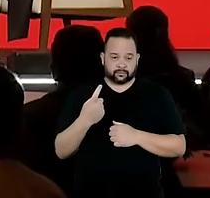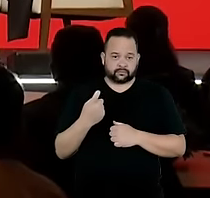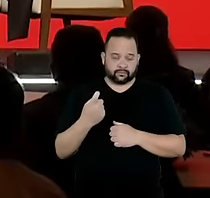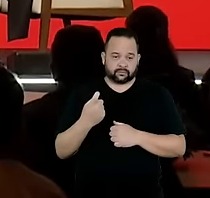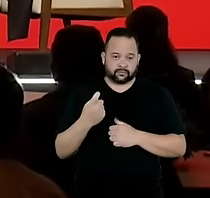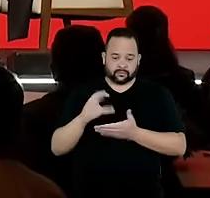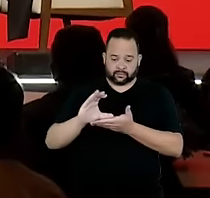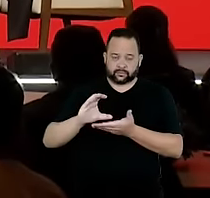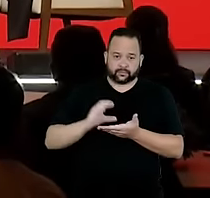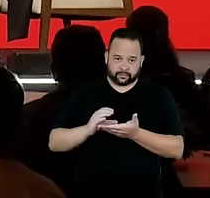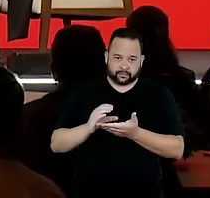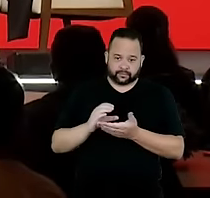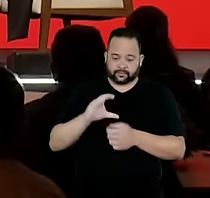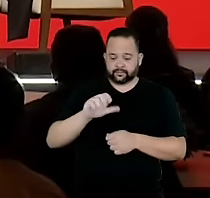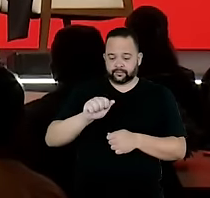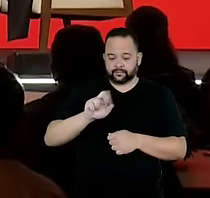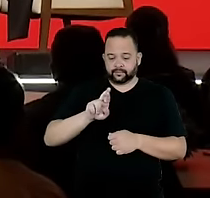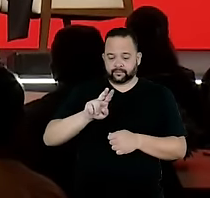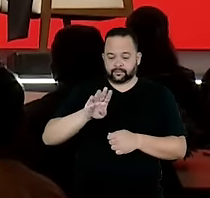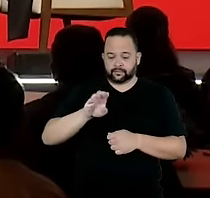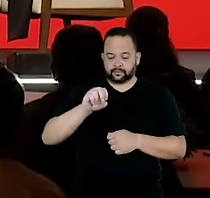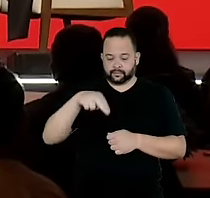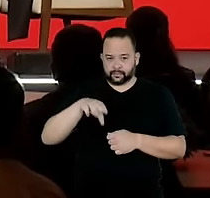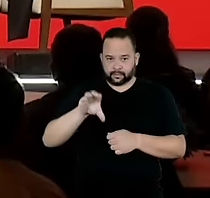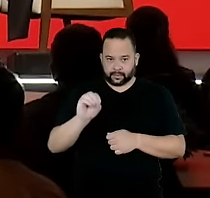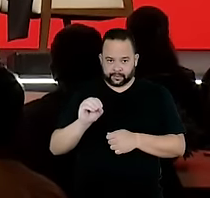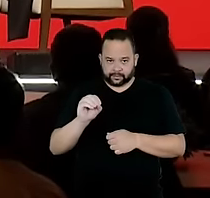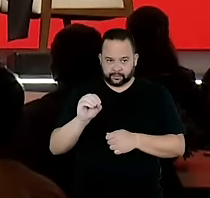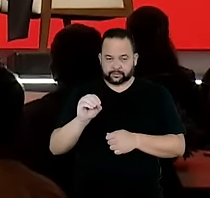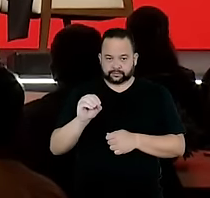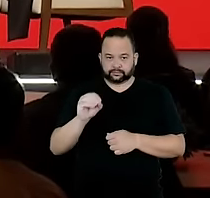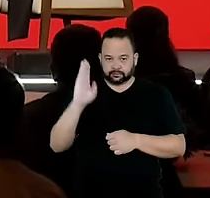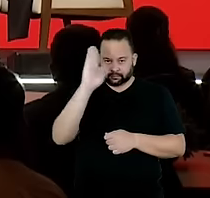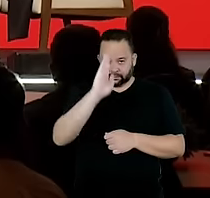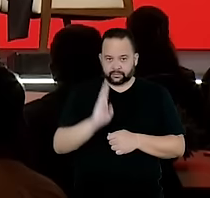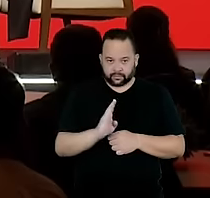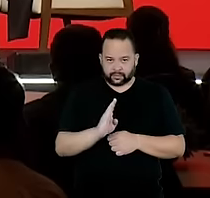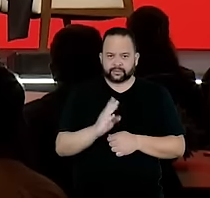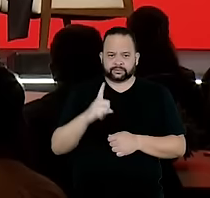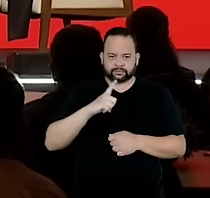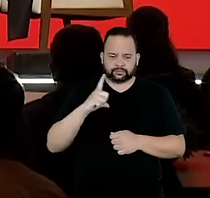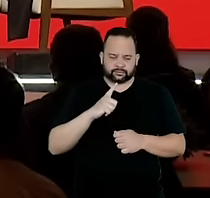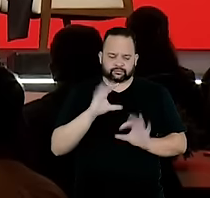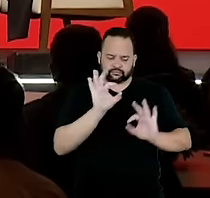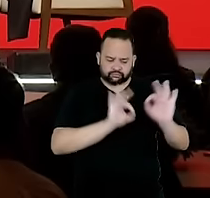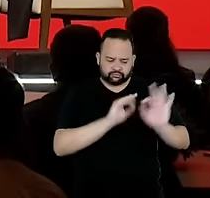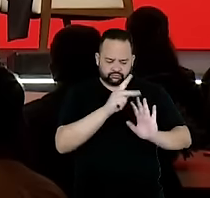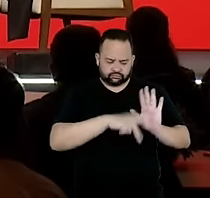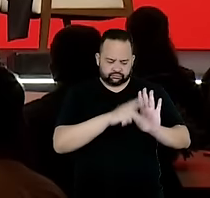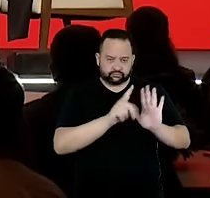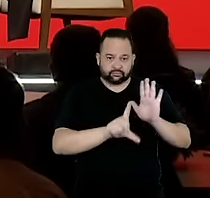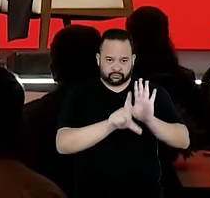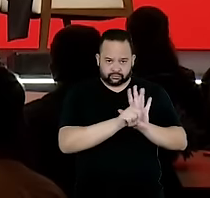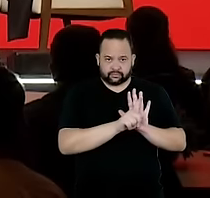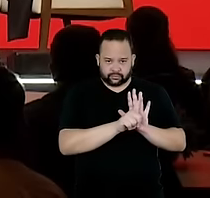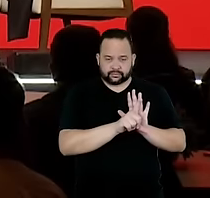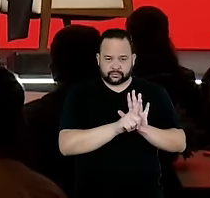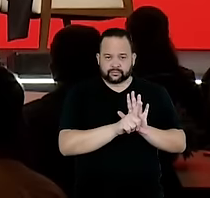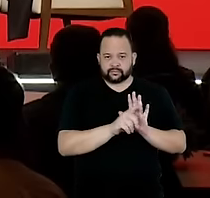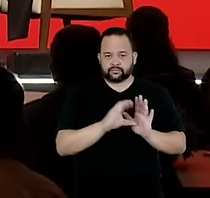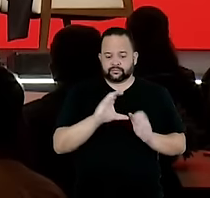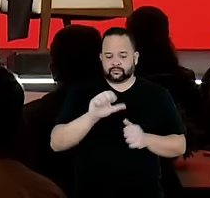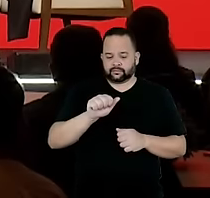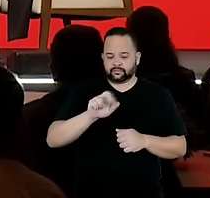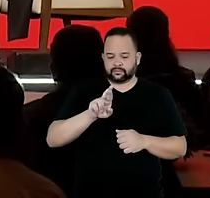muito afinco para ter o projeto de lei do mercado de carbono Acho que ninguém melhor do que o Marcos para explicar isso para todos nós